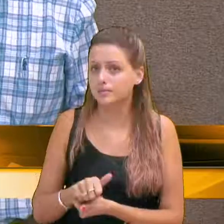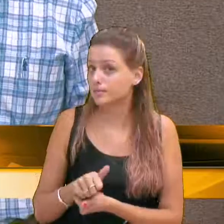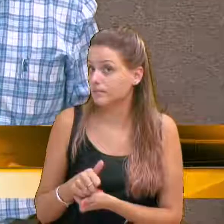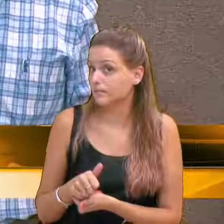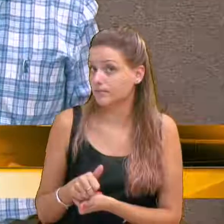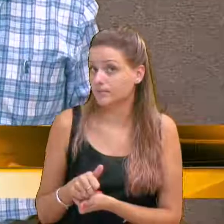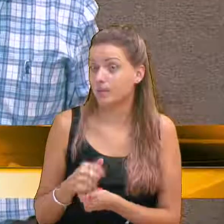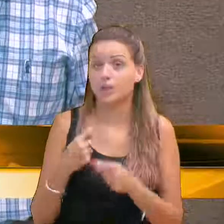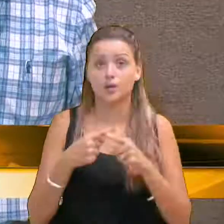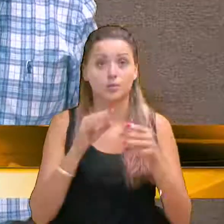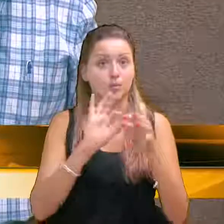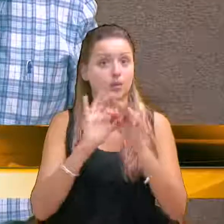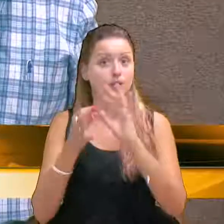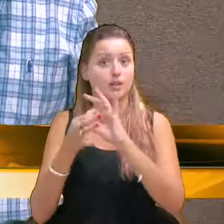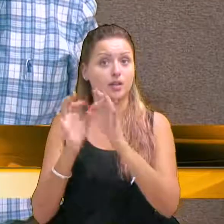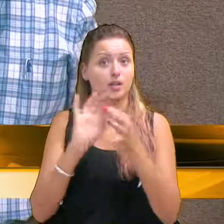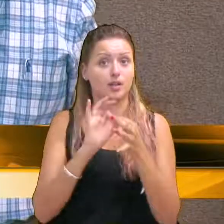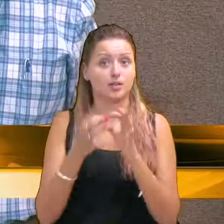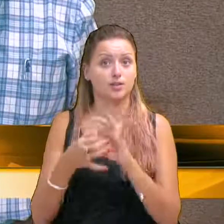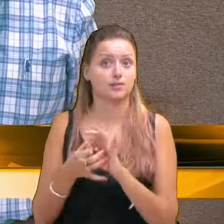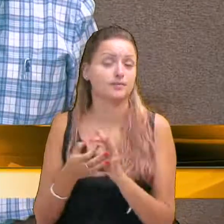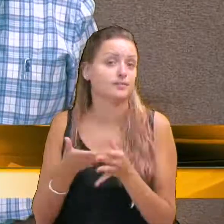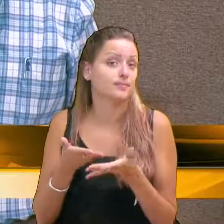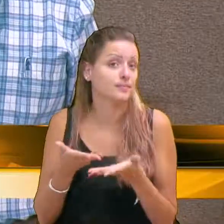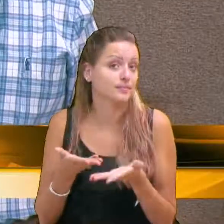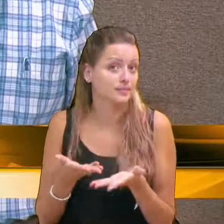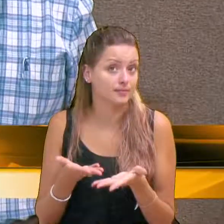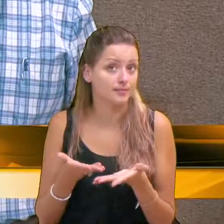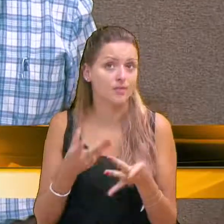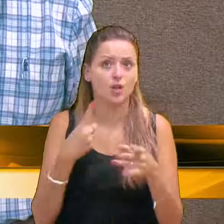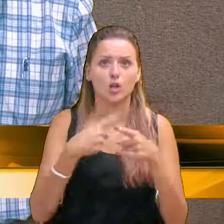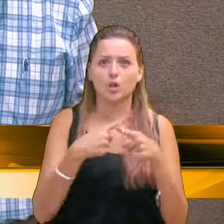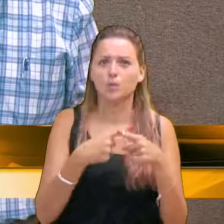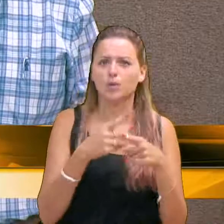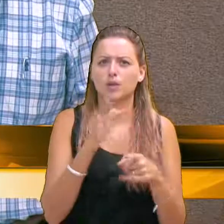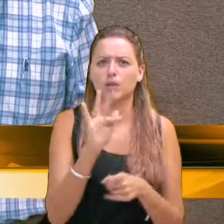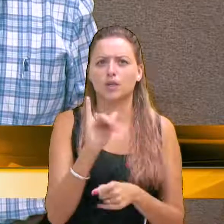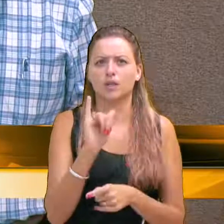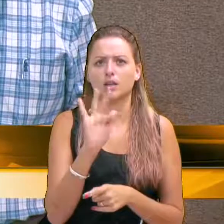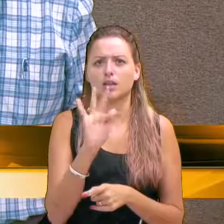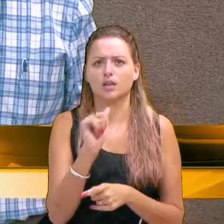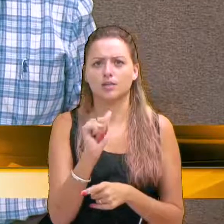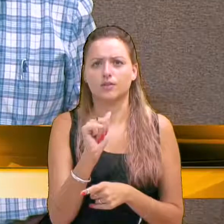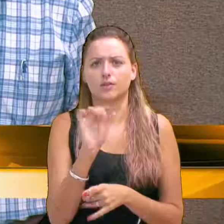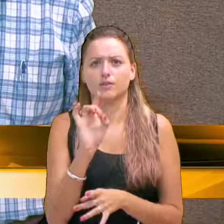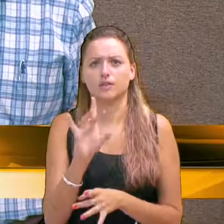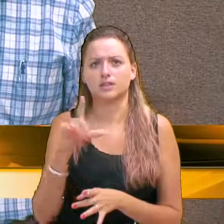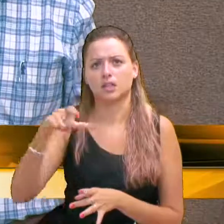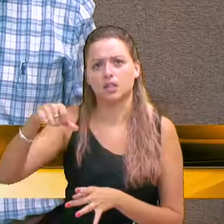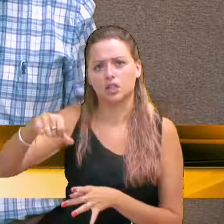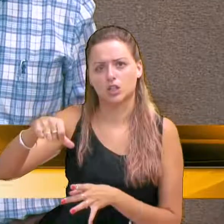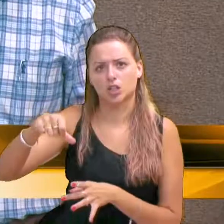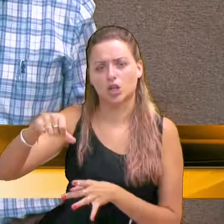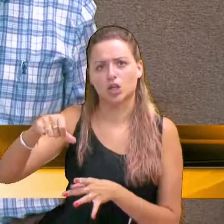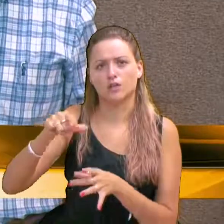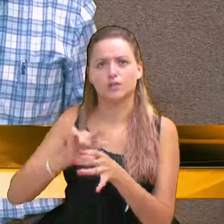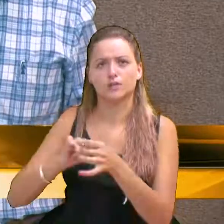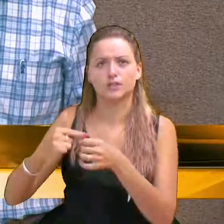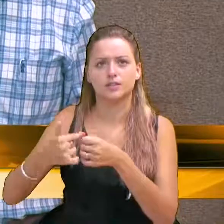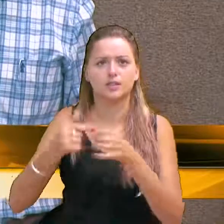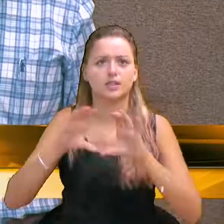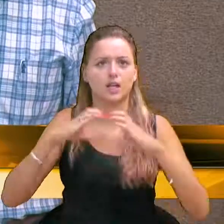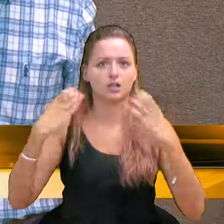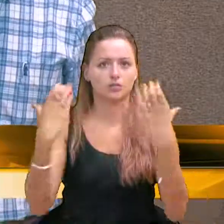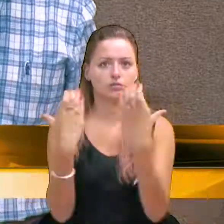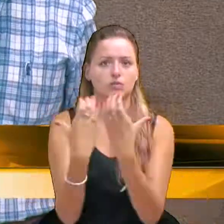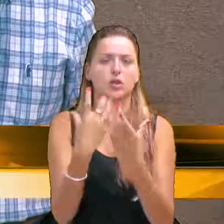Por que as Olimpíadas? Por que se a FIFA pediu apenas 9 cidades, o